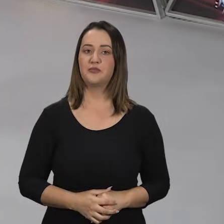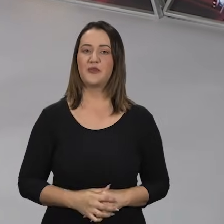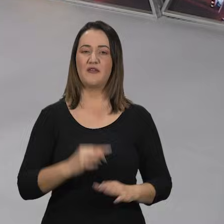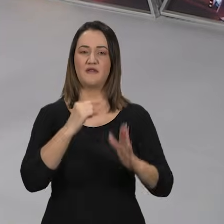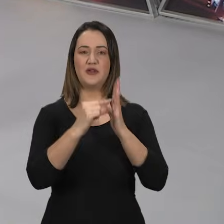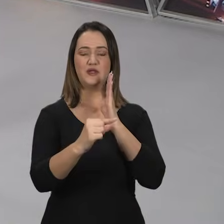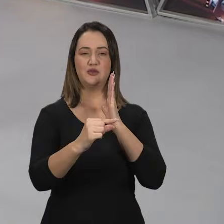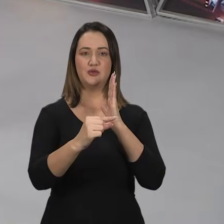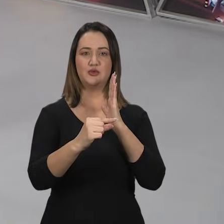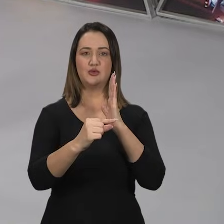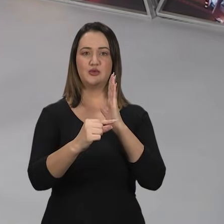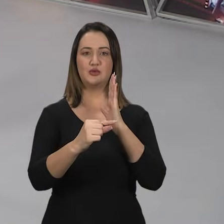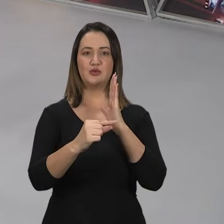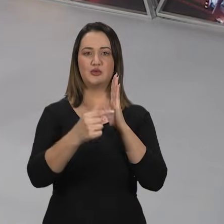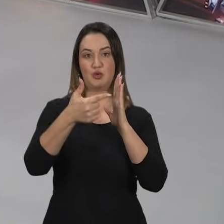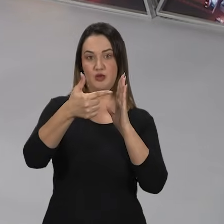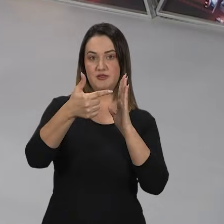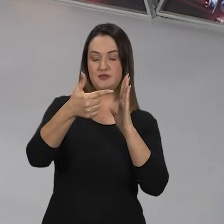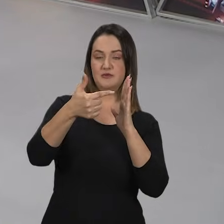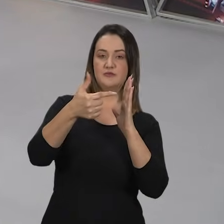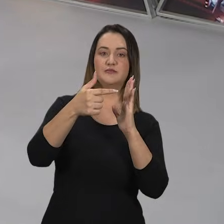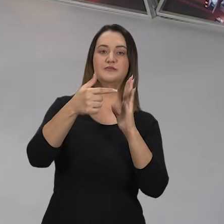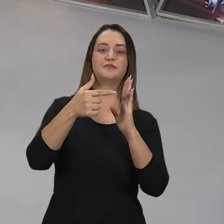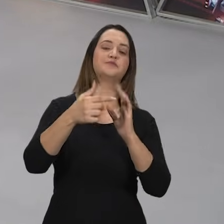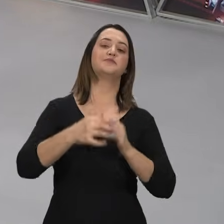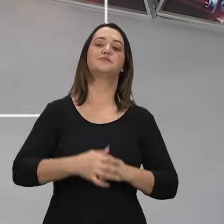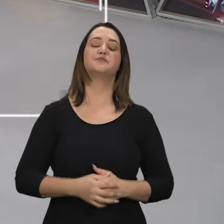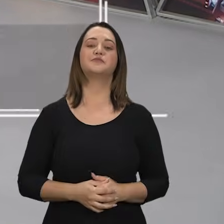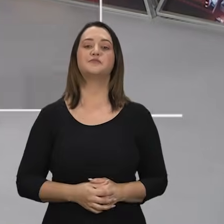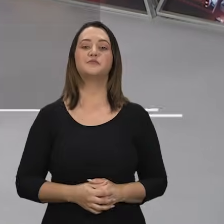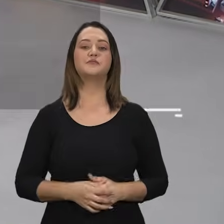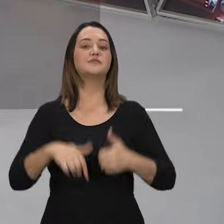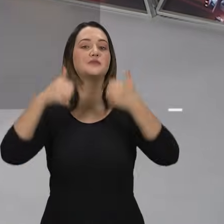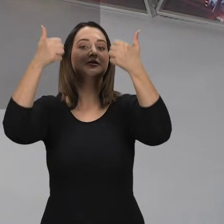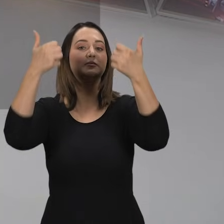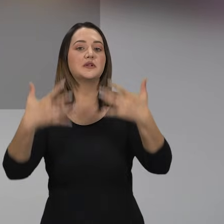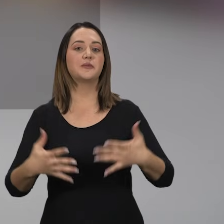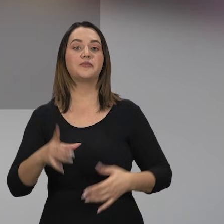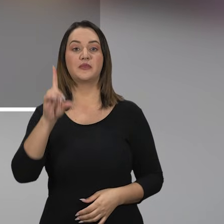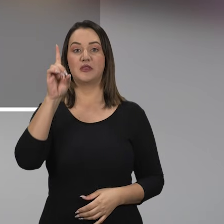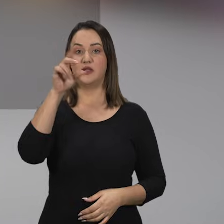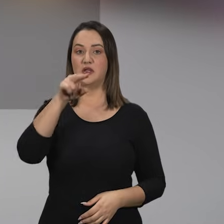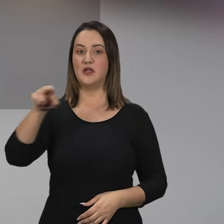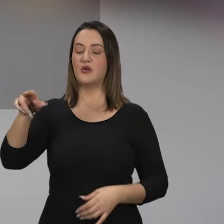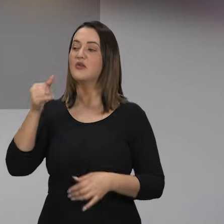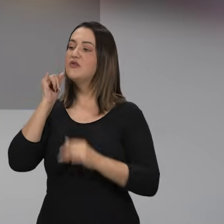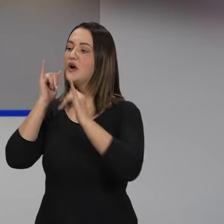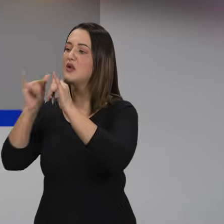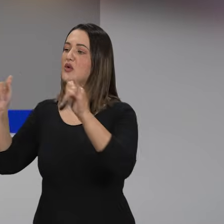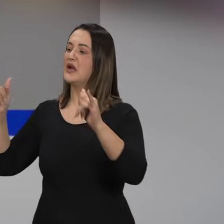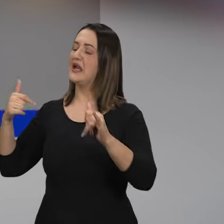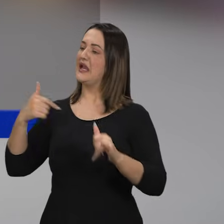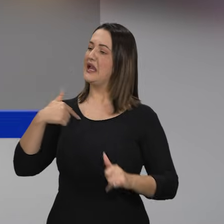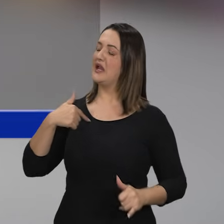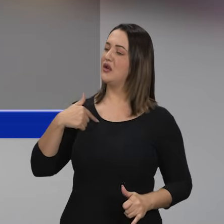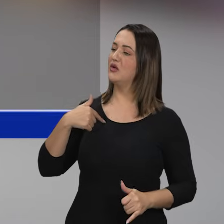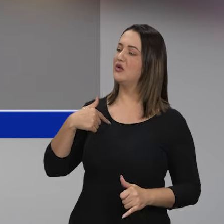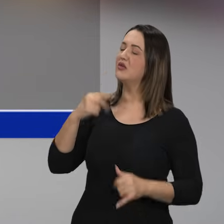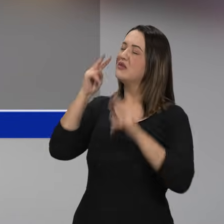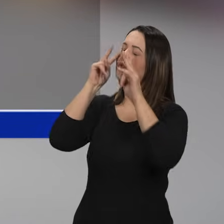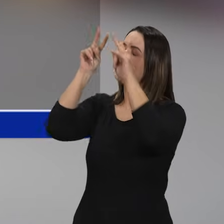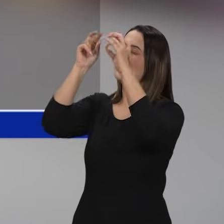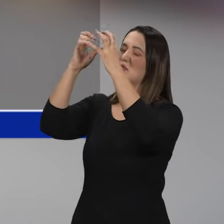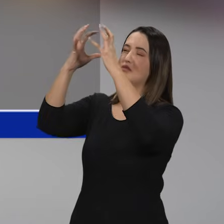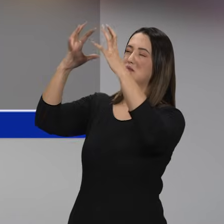7. Aqui no versículo 2, fala assim: Falou Daniel e disse: Eu